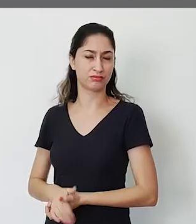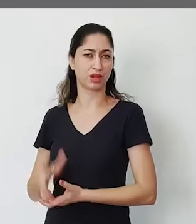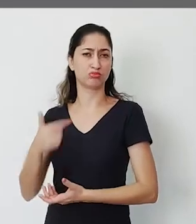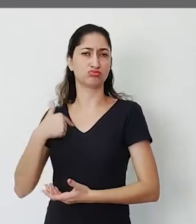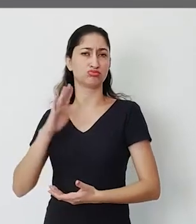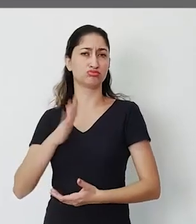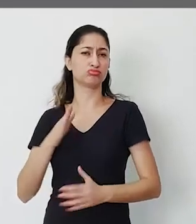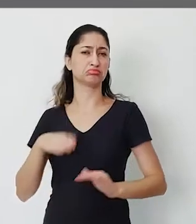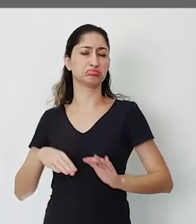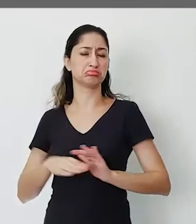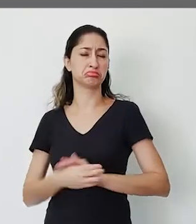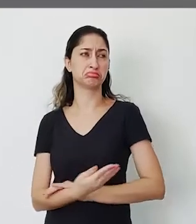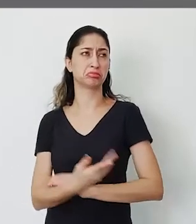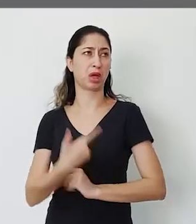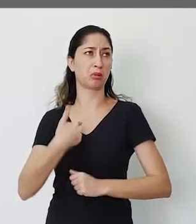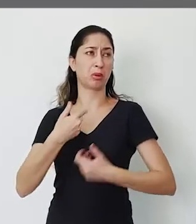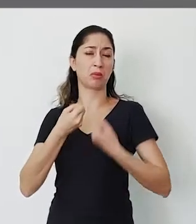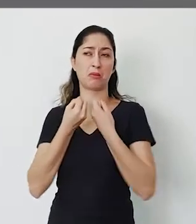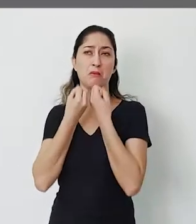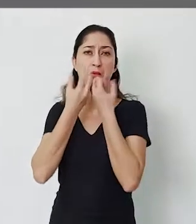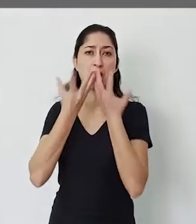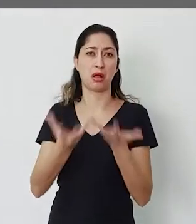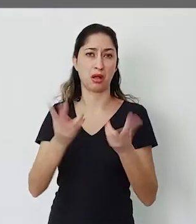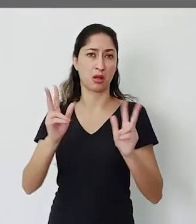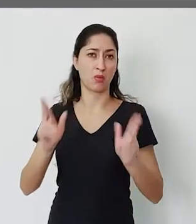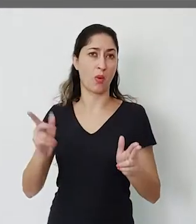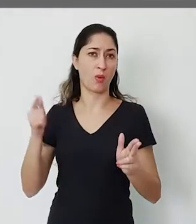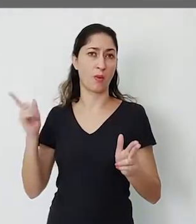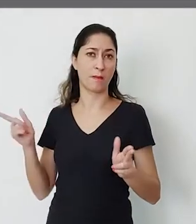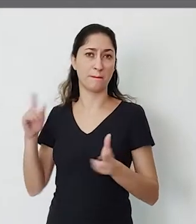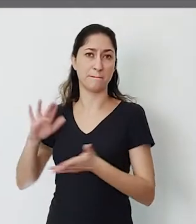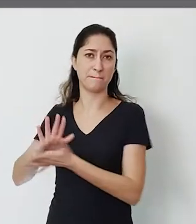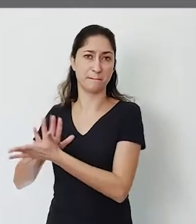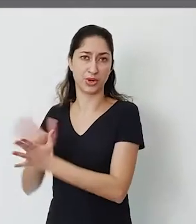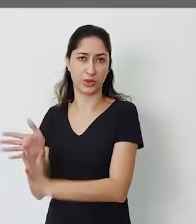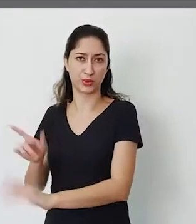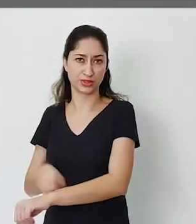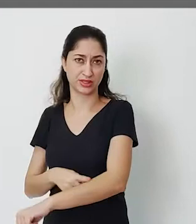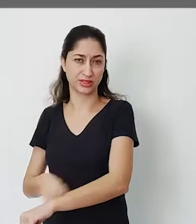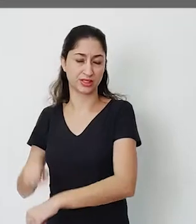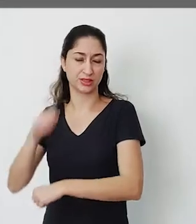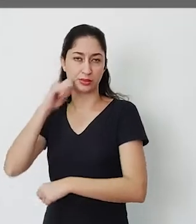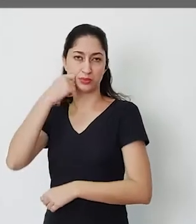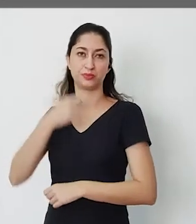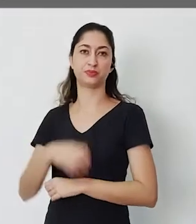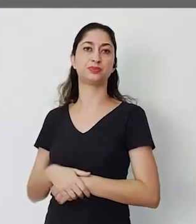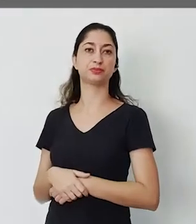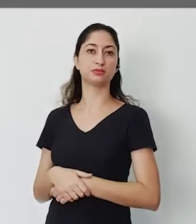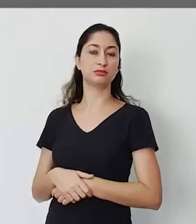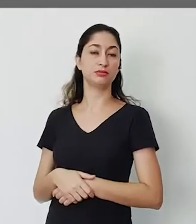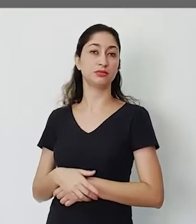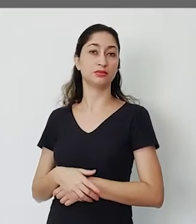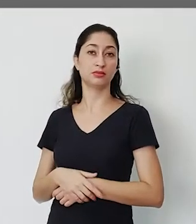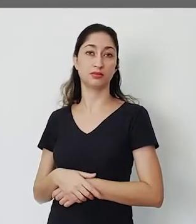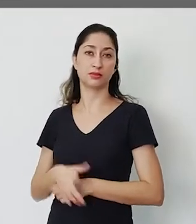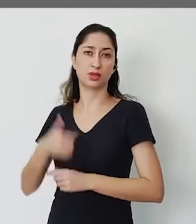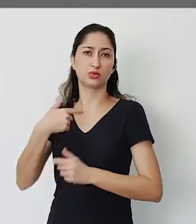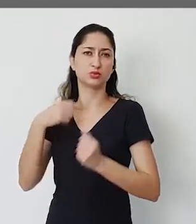feito, de atuação no cinema, assim, e a série agora que